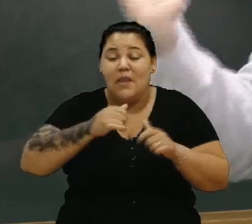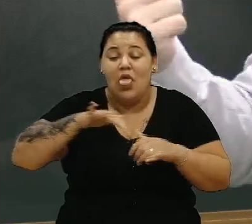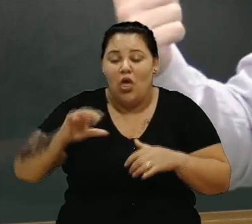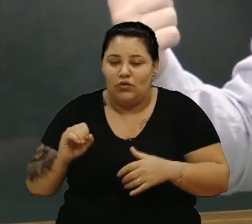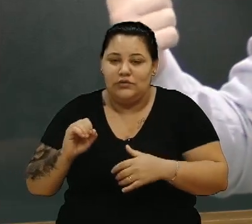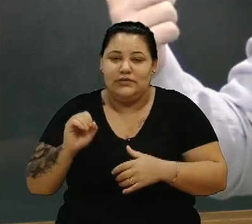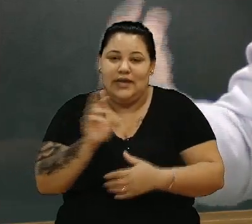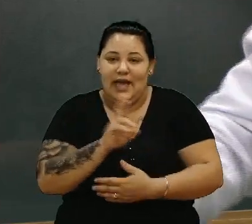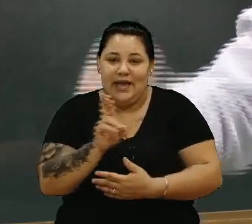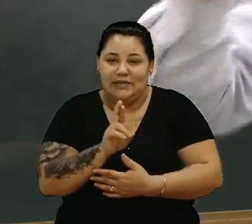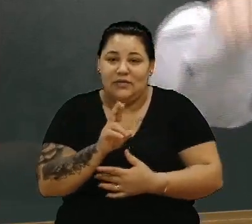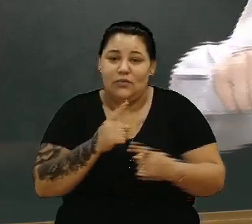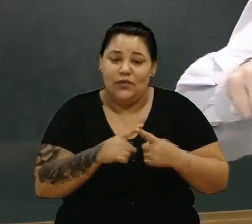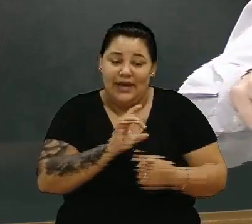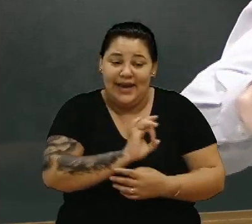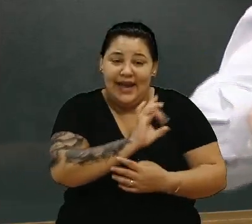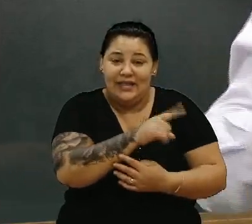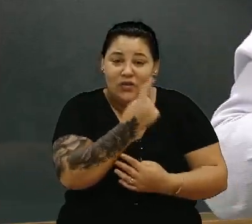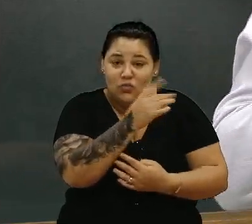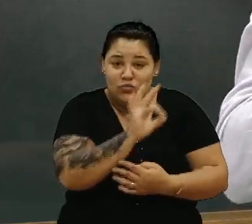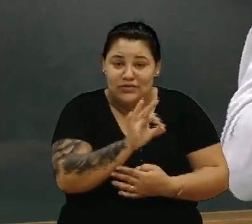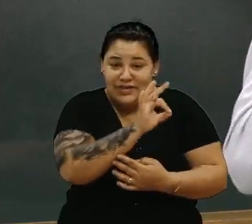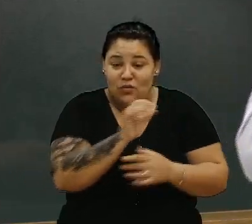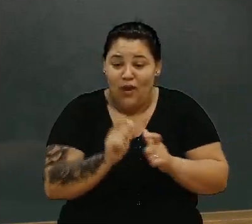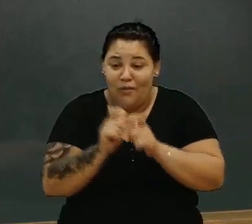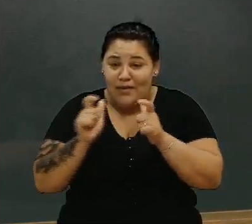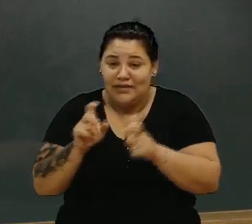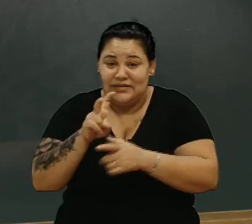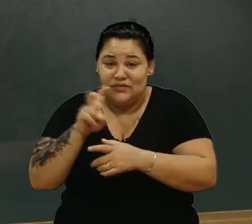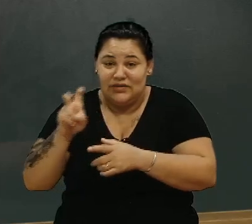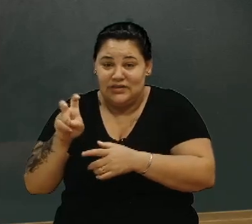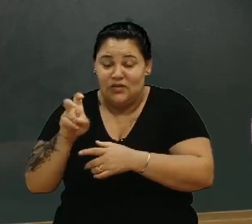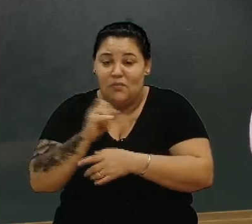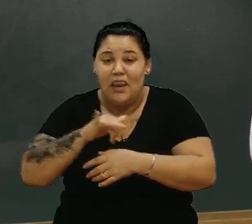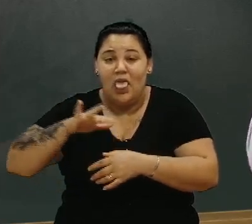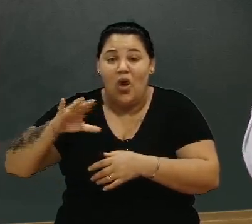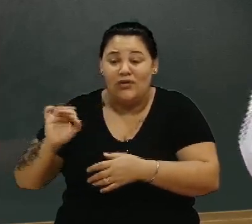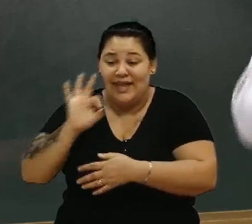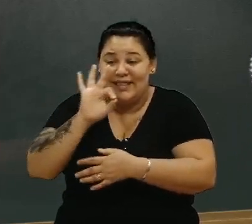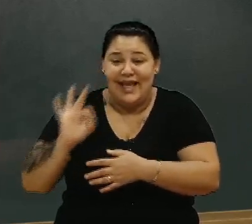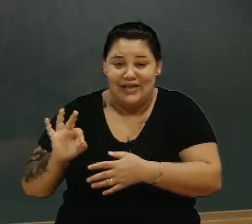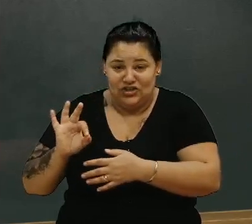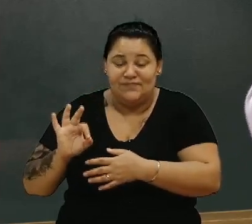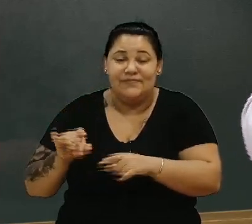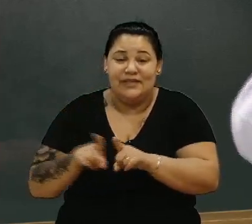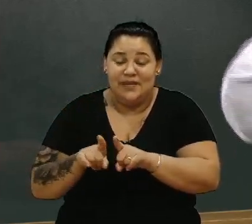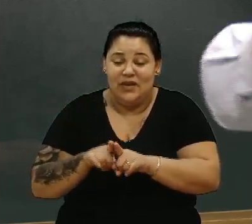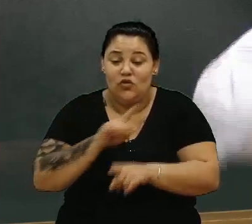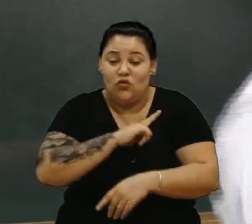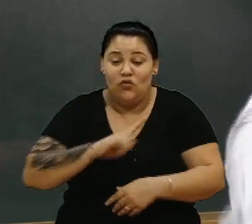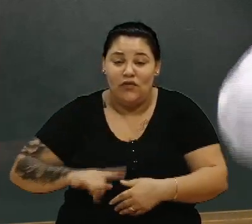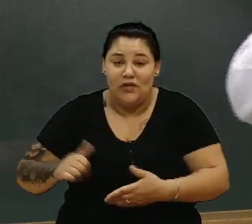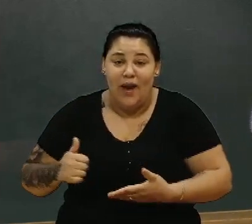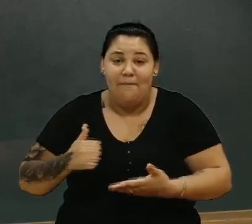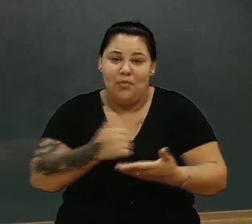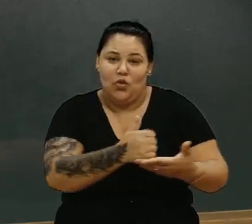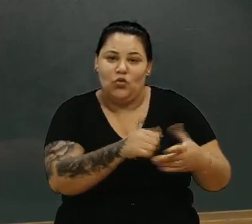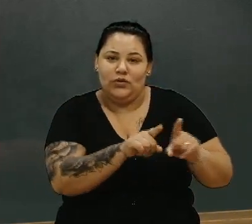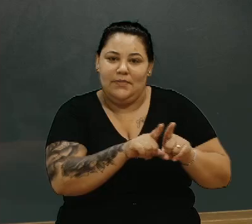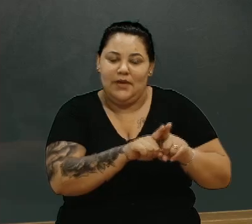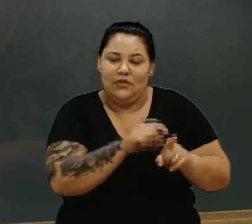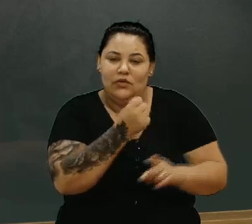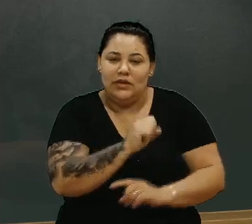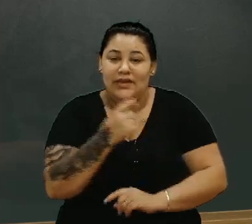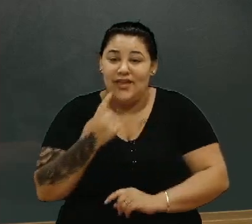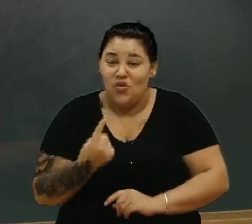cada 1% aumenta 55 bilhões da taxa Selic, e o governo fez um aporte de 81 bilhões no Rio Grande